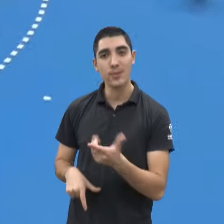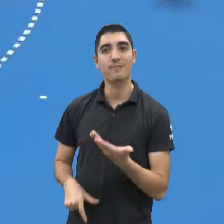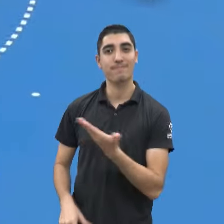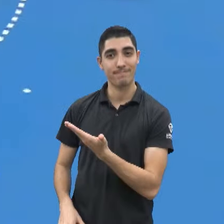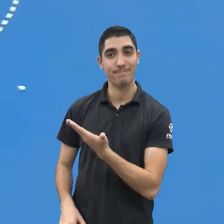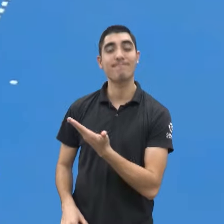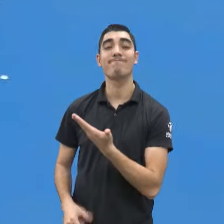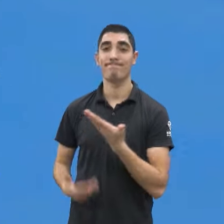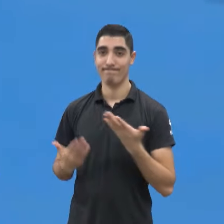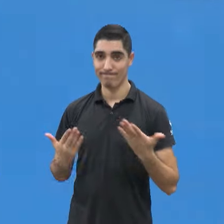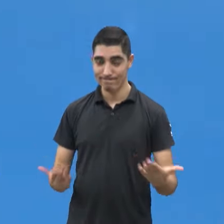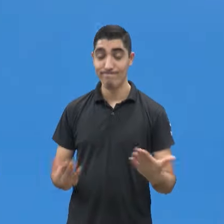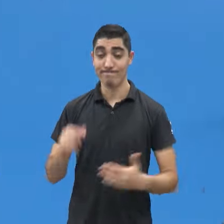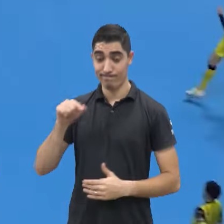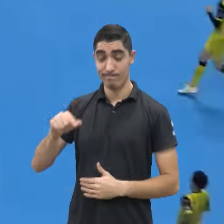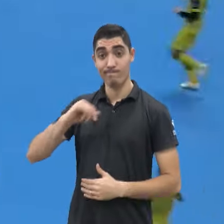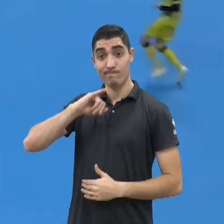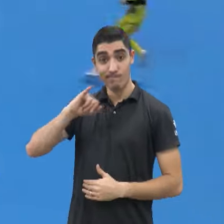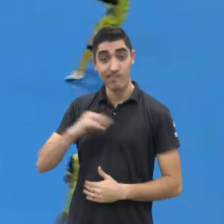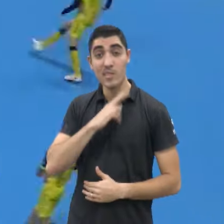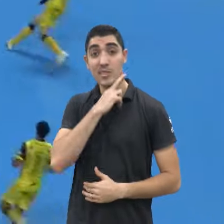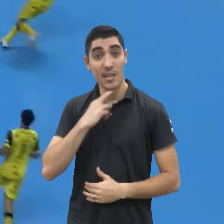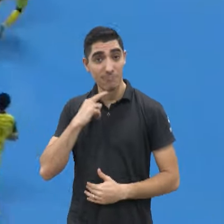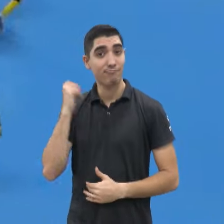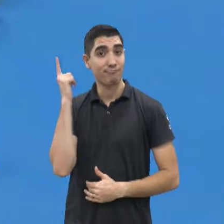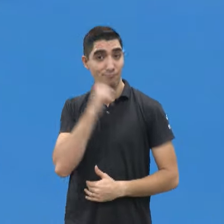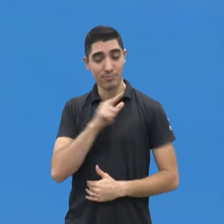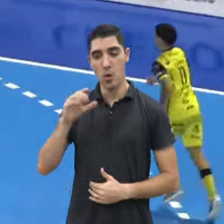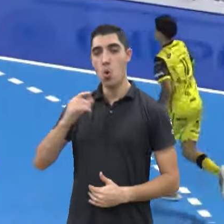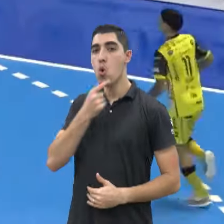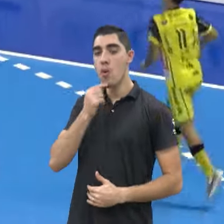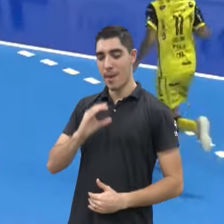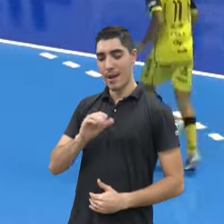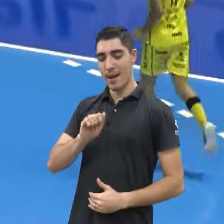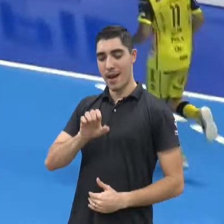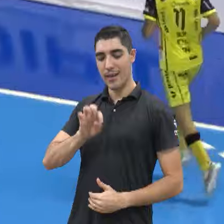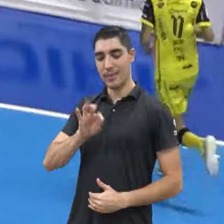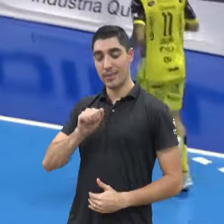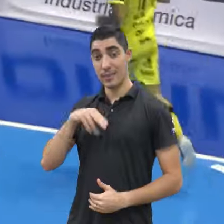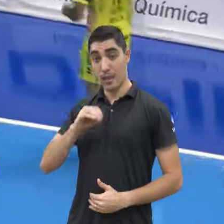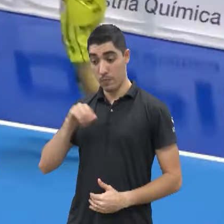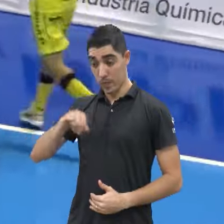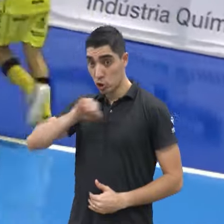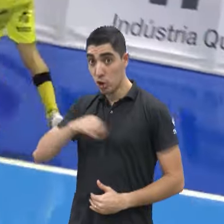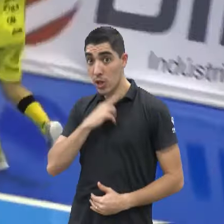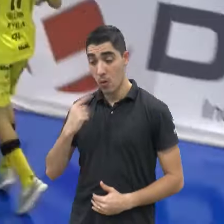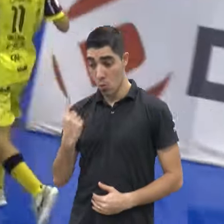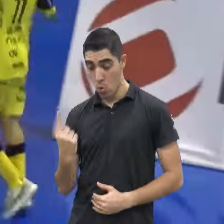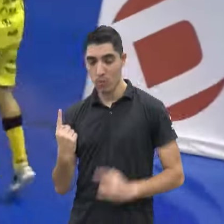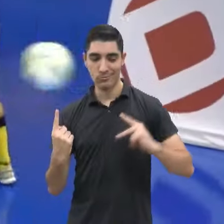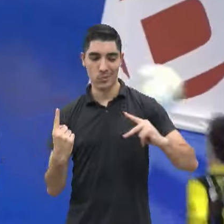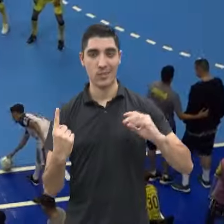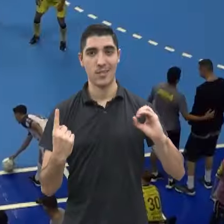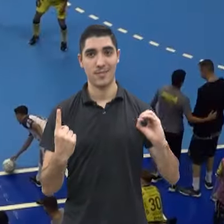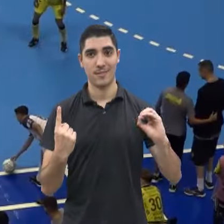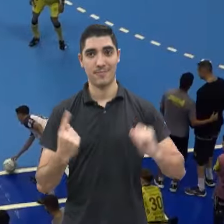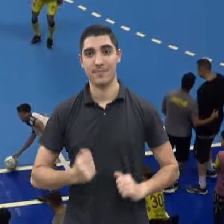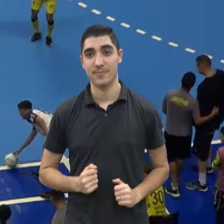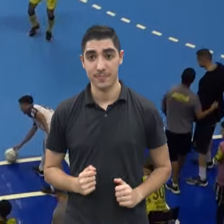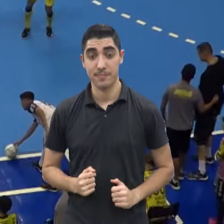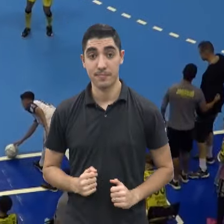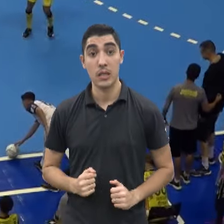Aberto o placar em Jaraguá do Sul, é pro Jaraguá, Caetano é o nome do gol, Jaraguá 1, São José 0. O